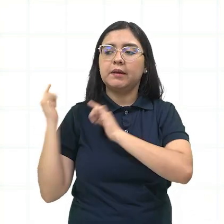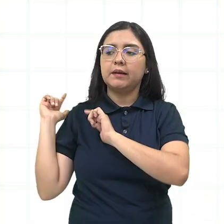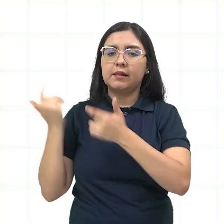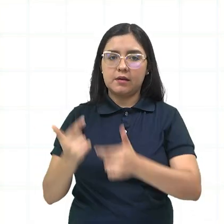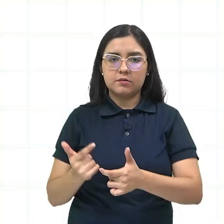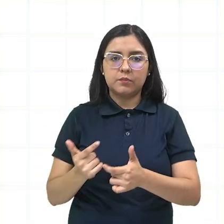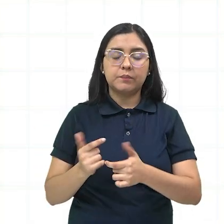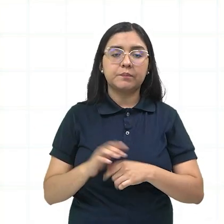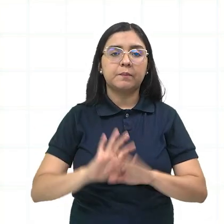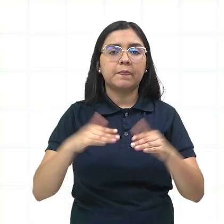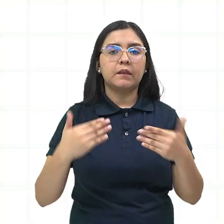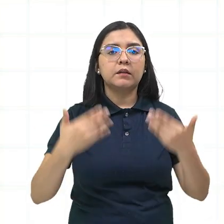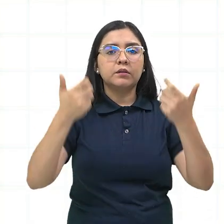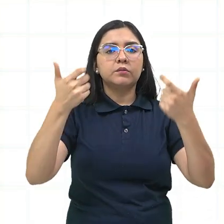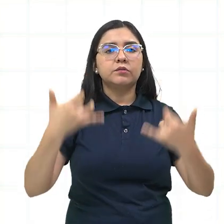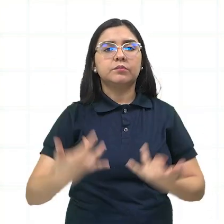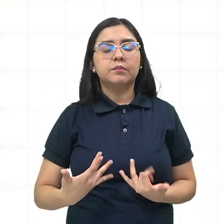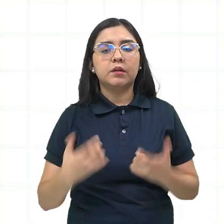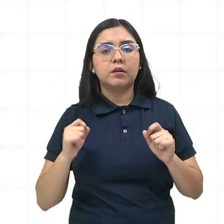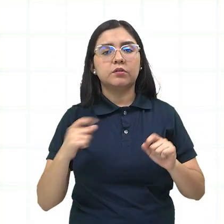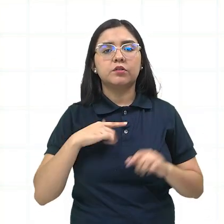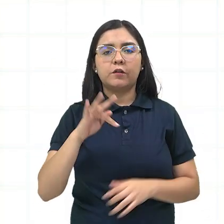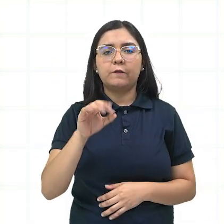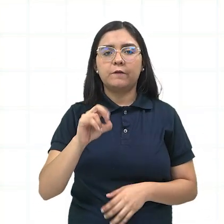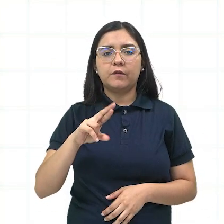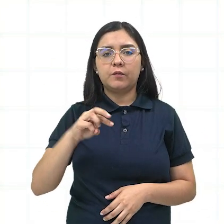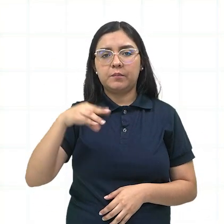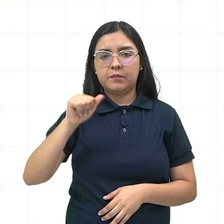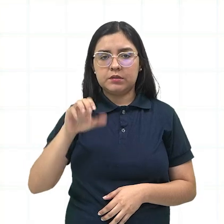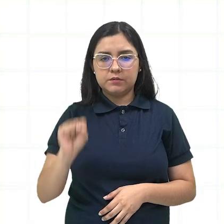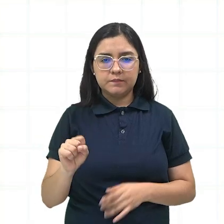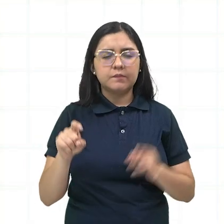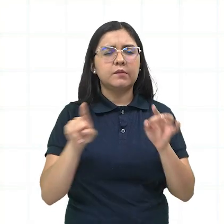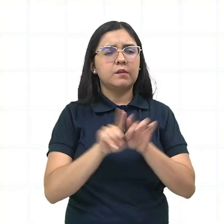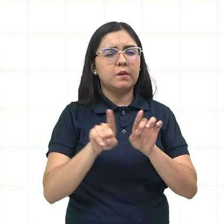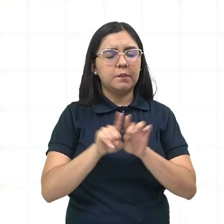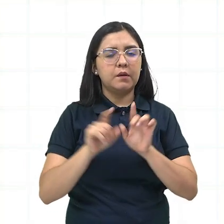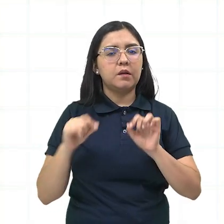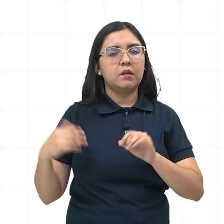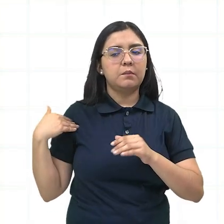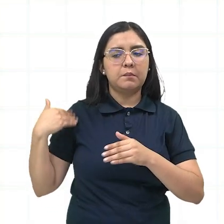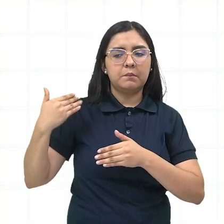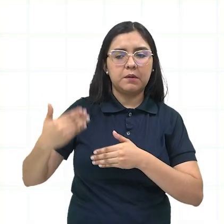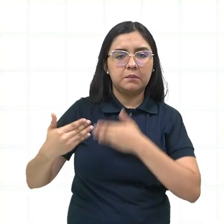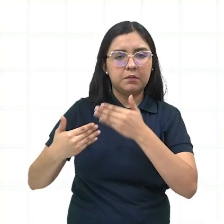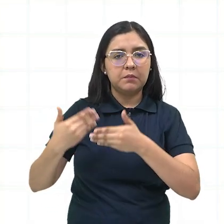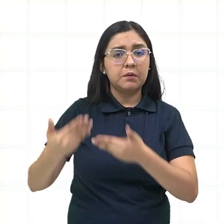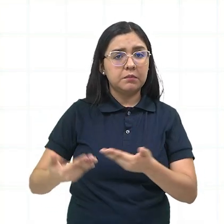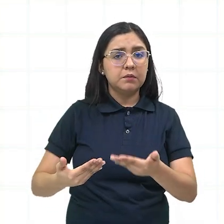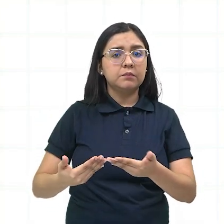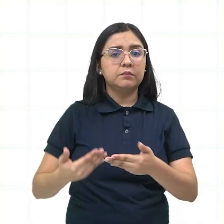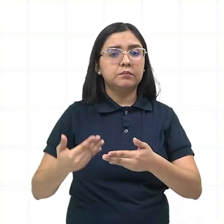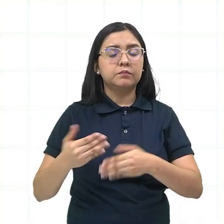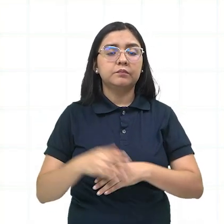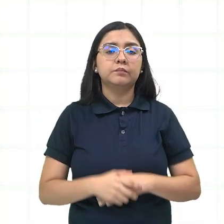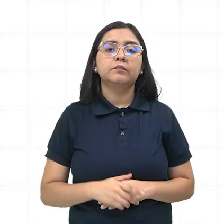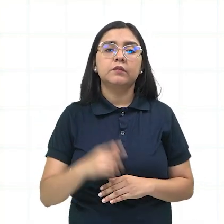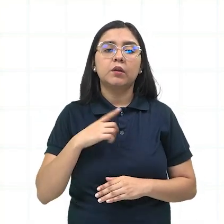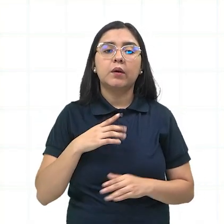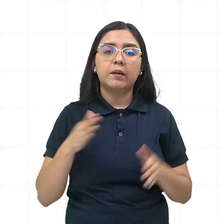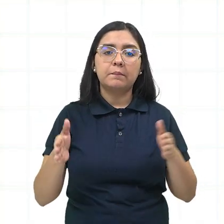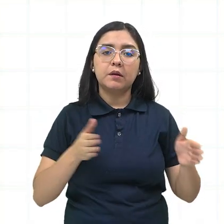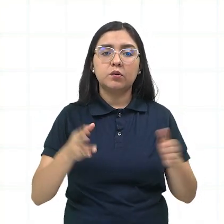gente fala das formas, a gente vai perceber que elas também vão avançando com o tempo. Ou seja, cada